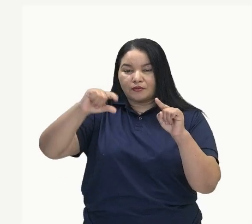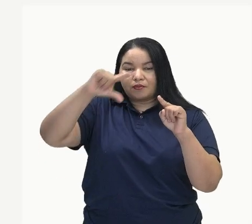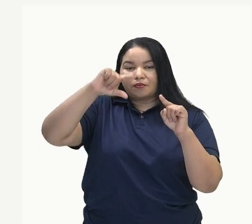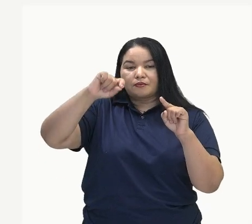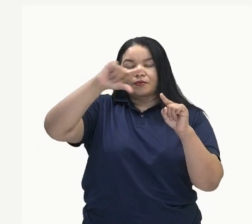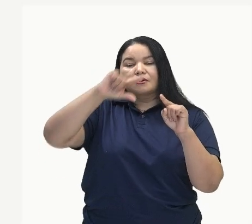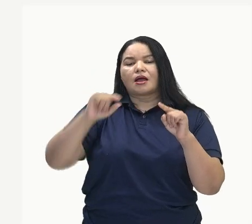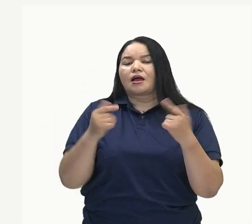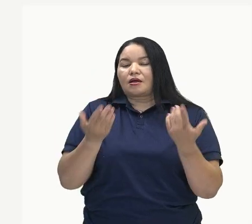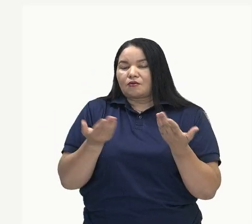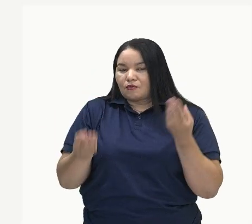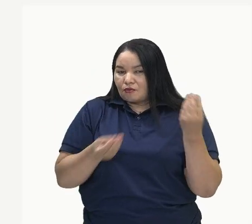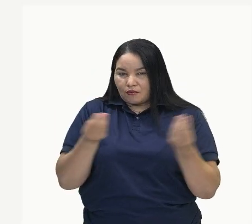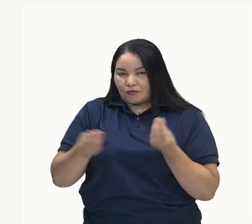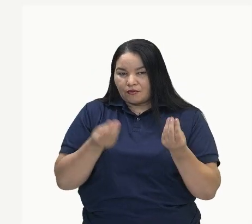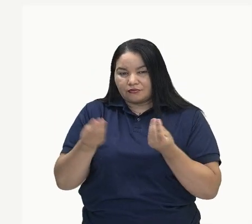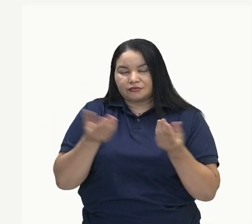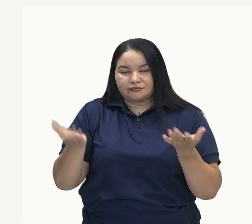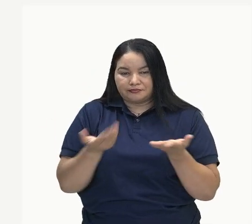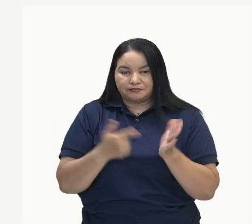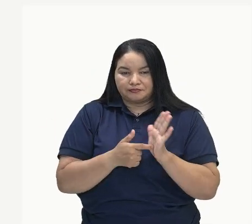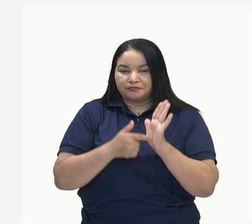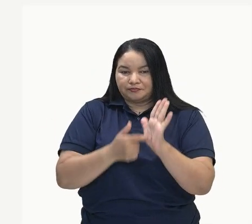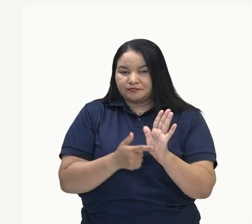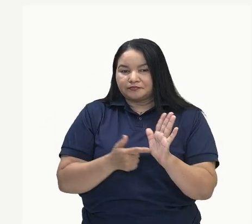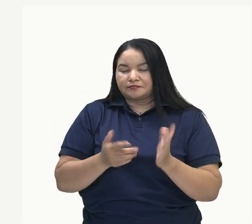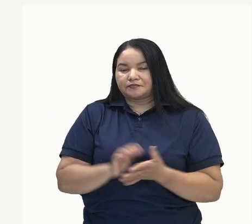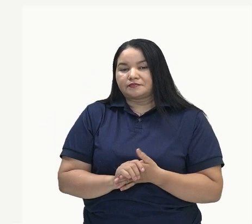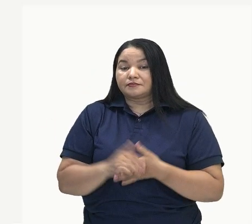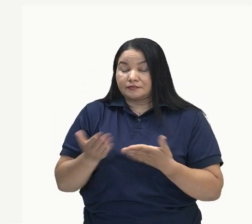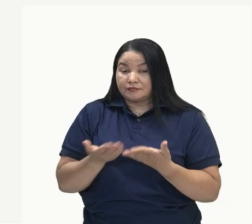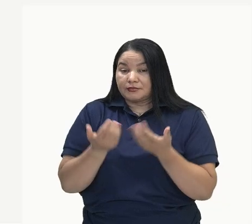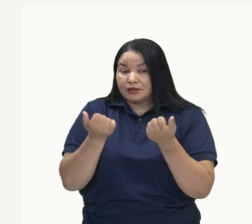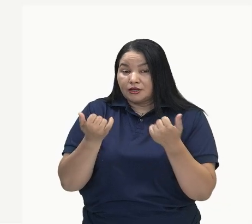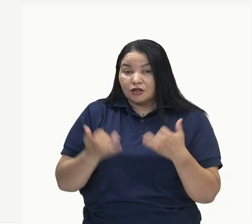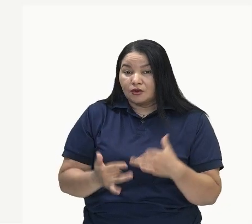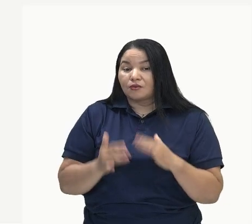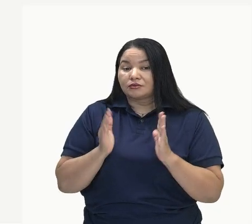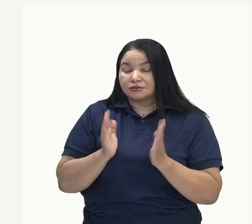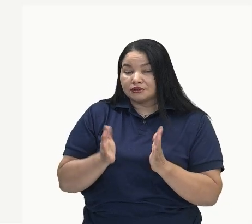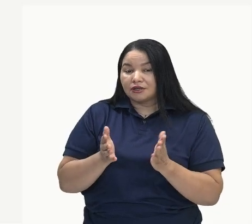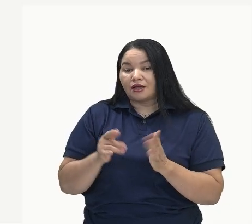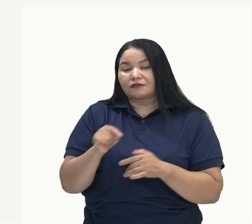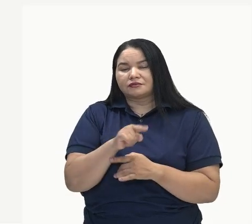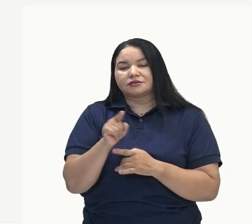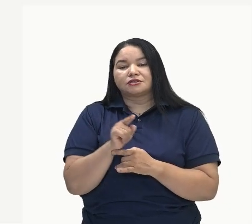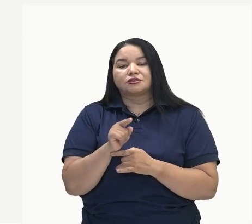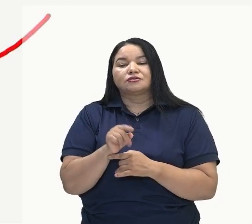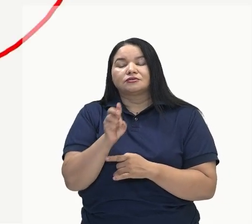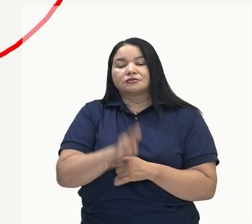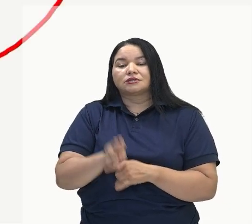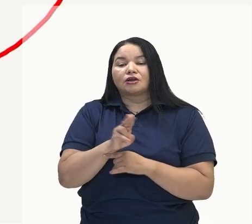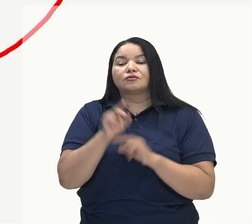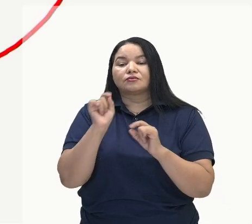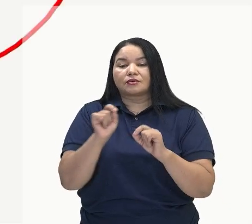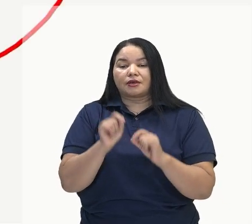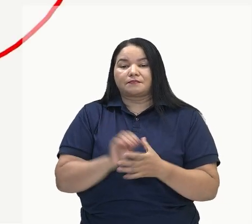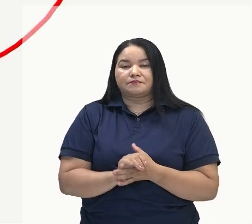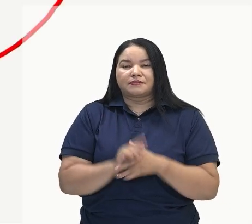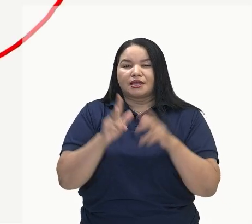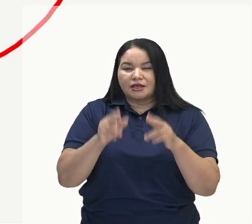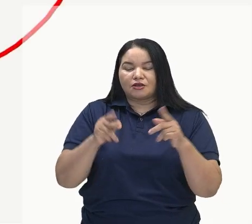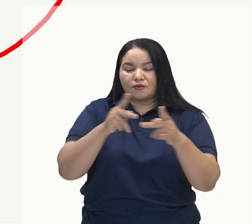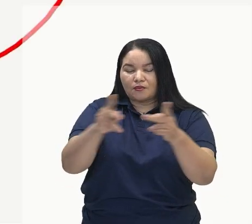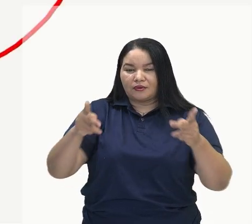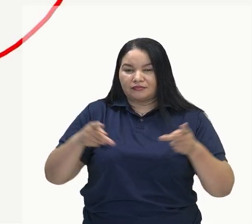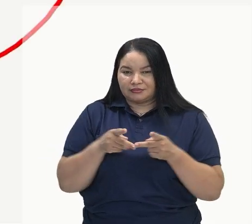vamos fazer. Então, o que foi falado? O que nós dissemos? Que nós iremos transformar aqui, ó, em uma pizza